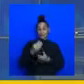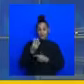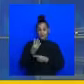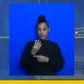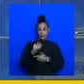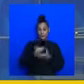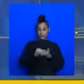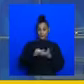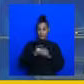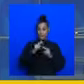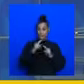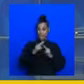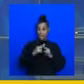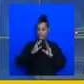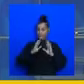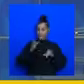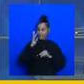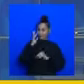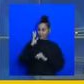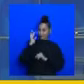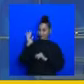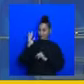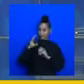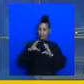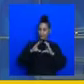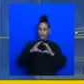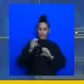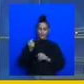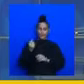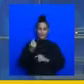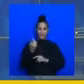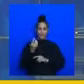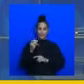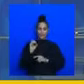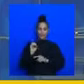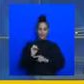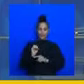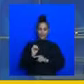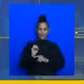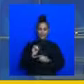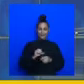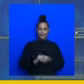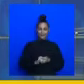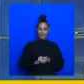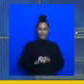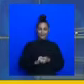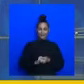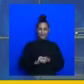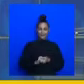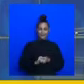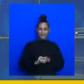4. Loterias Caixa, já pensou? Bola branca, número 10. Branca, 10.